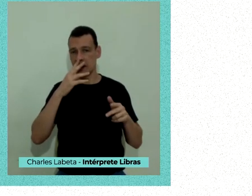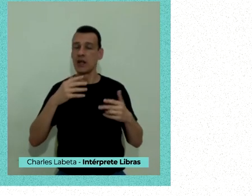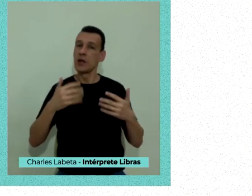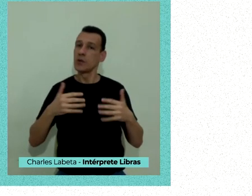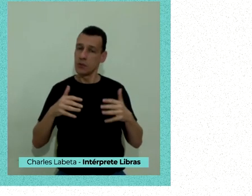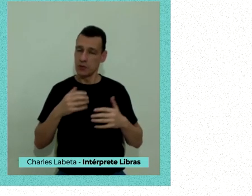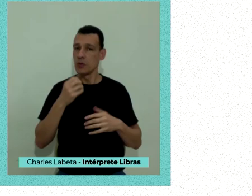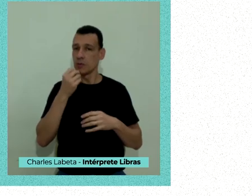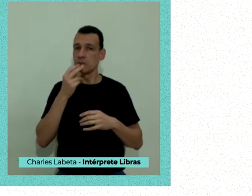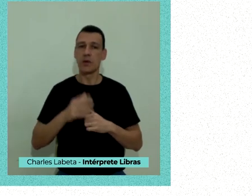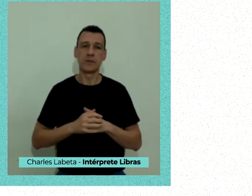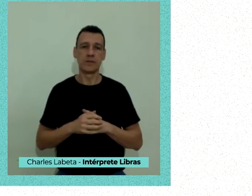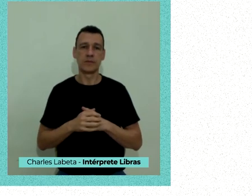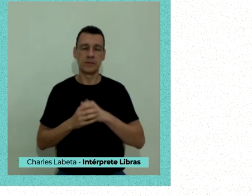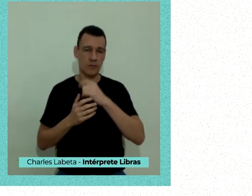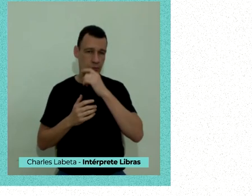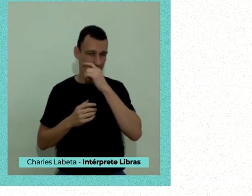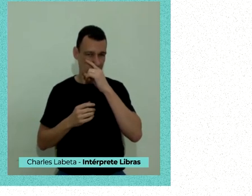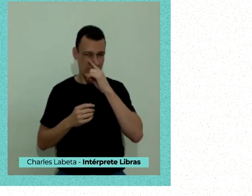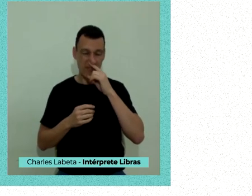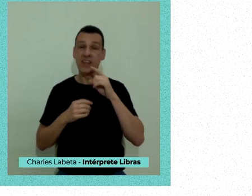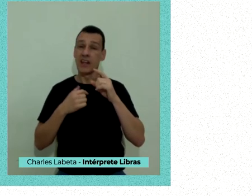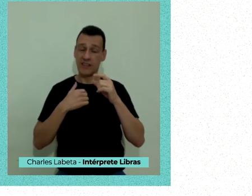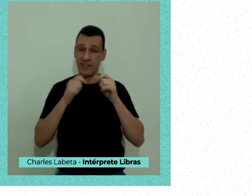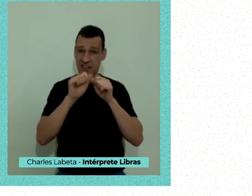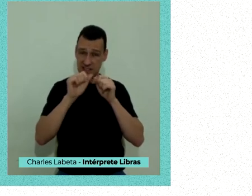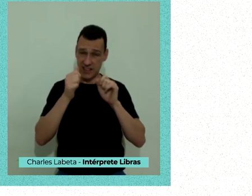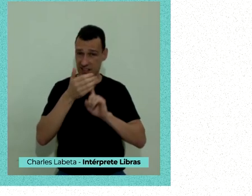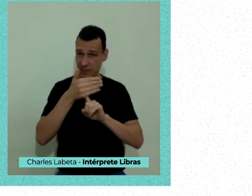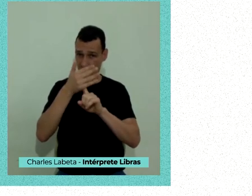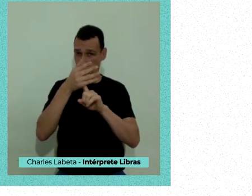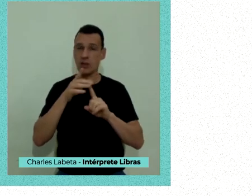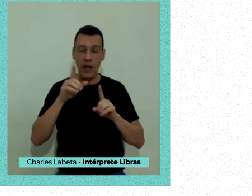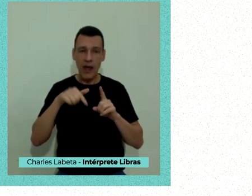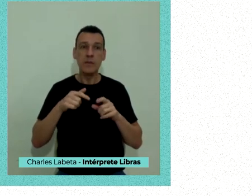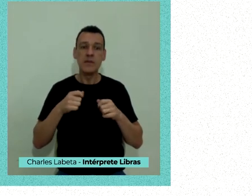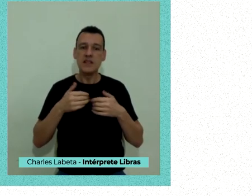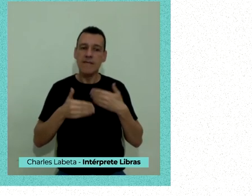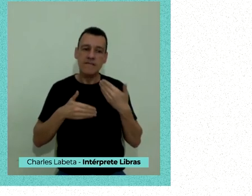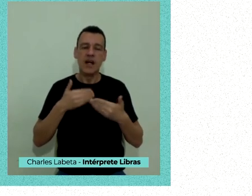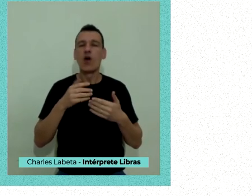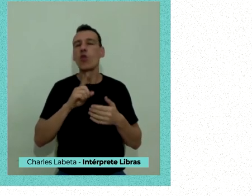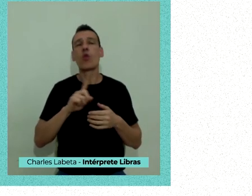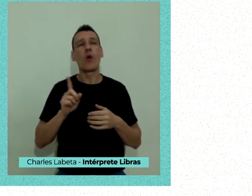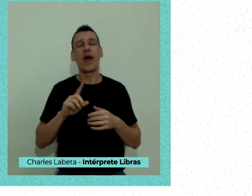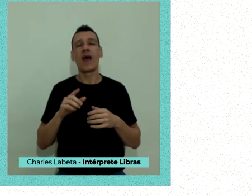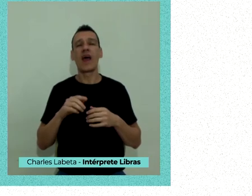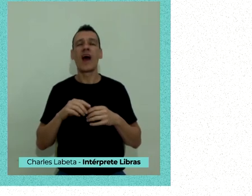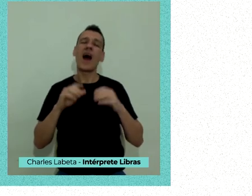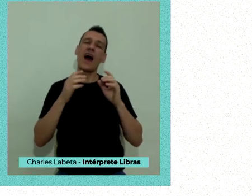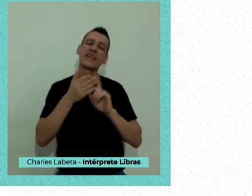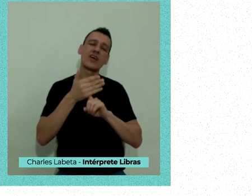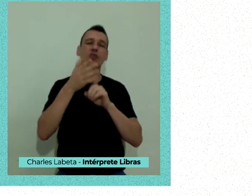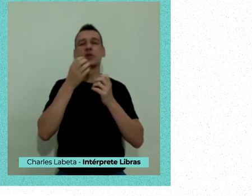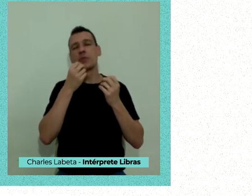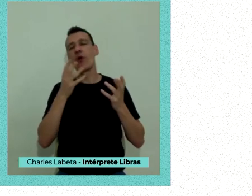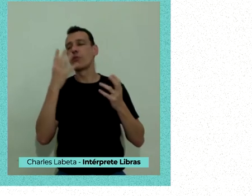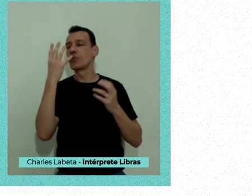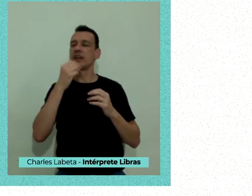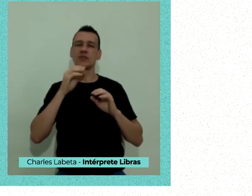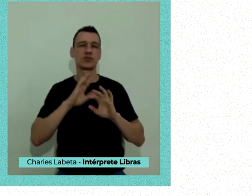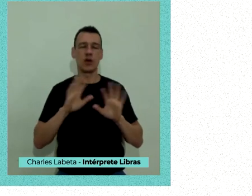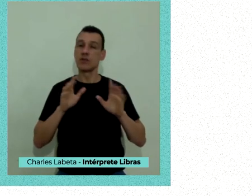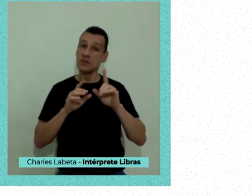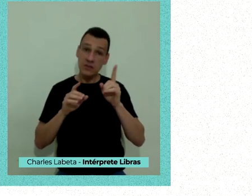de construção, é um caminho, não é uma coisa romântica, bonita, enfim, é um caminho que envolveu muitas pessoas, e